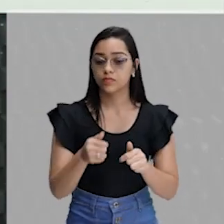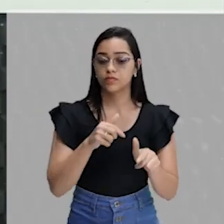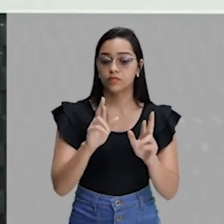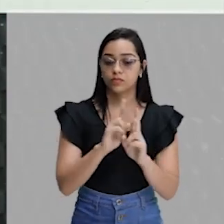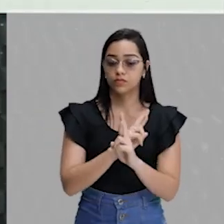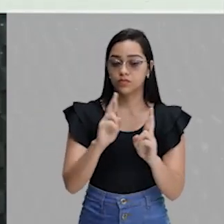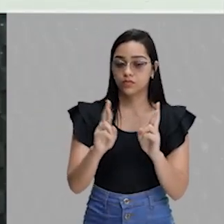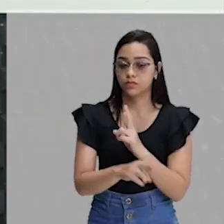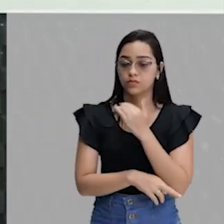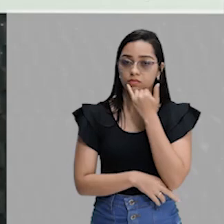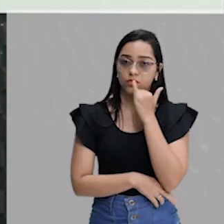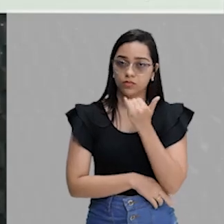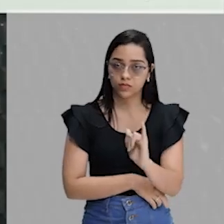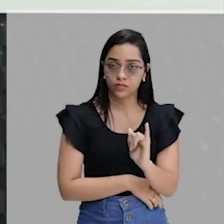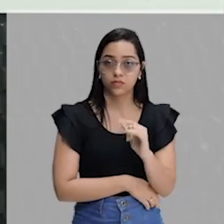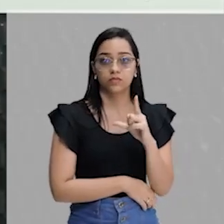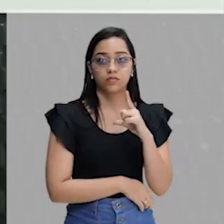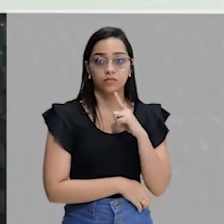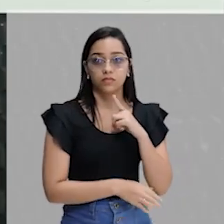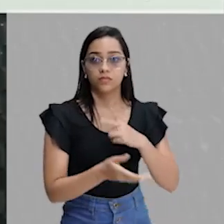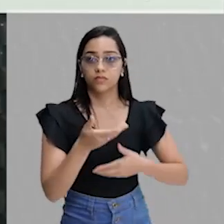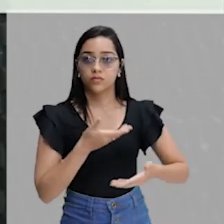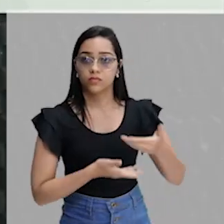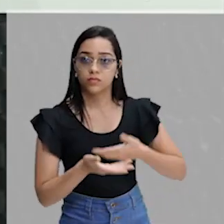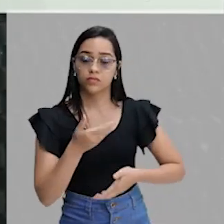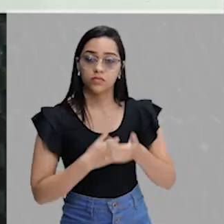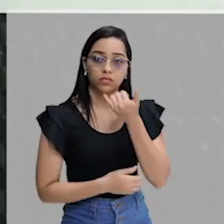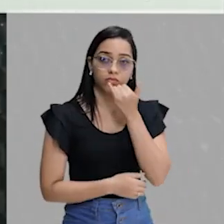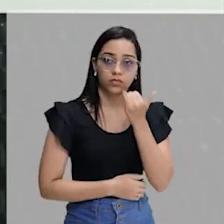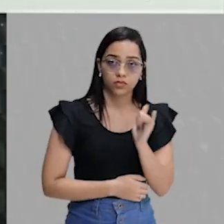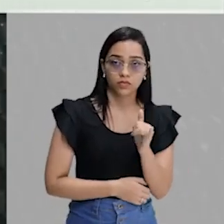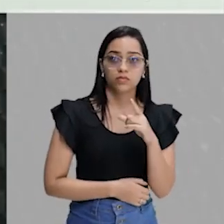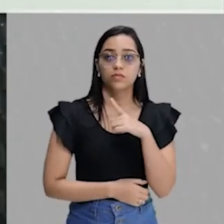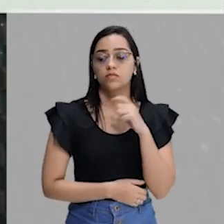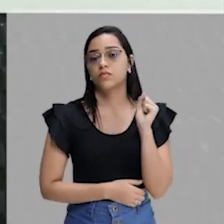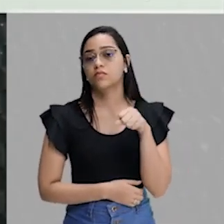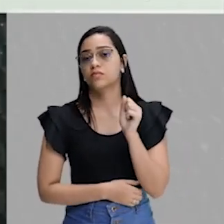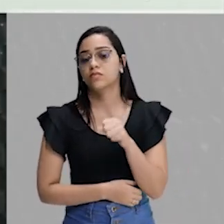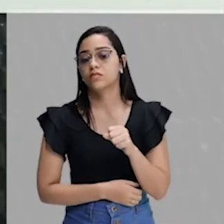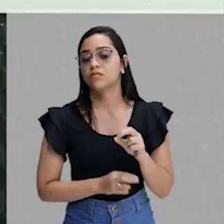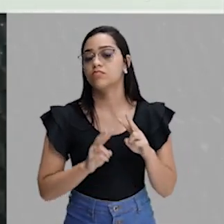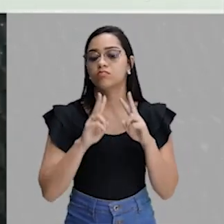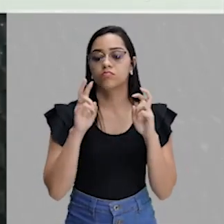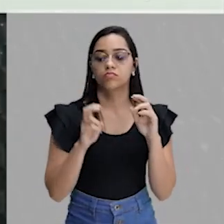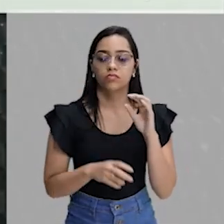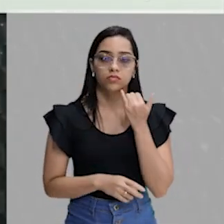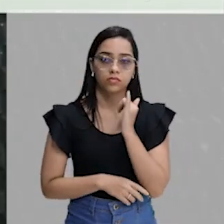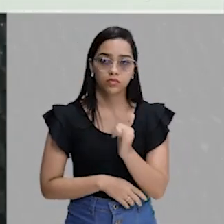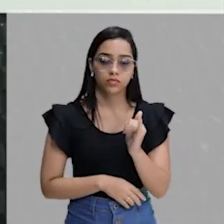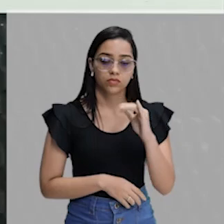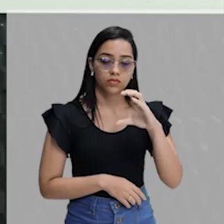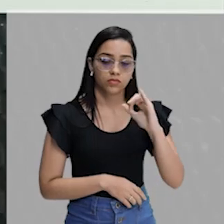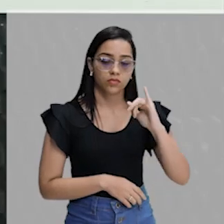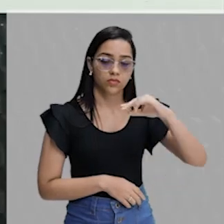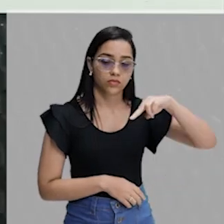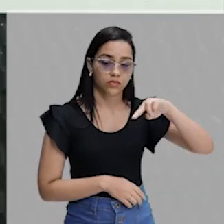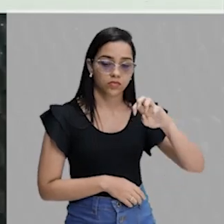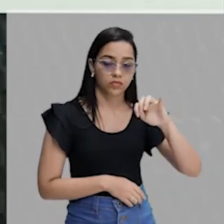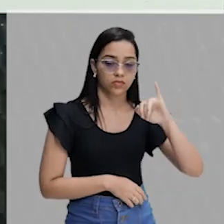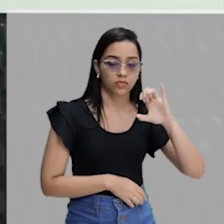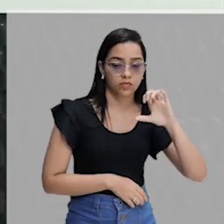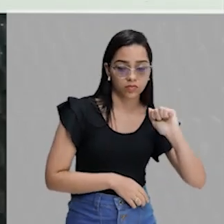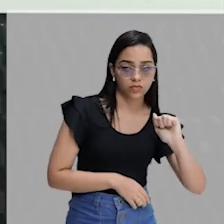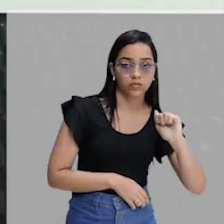relação de energia que envolva a velocidade trata-se de energia cinética,